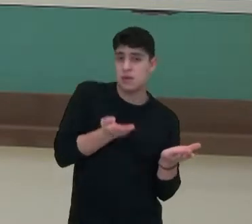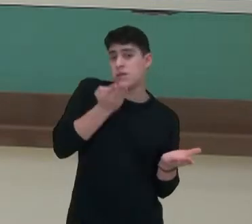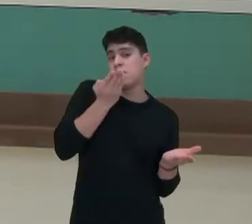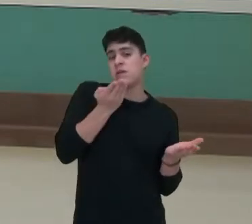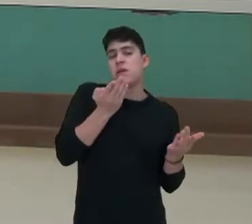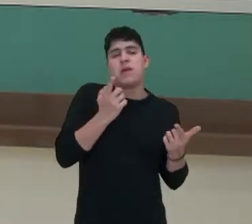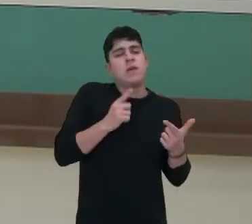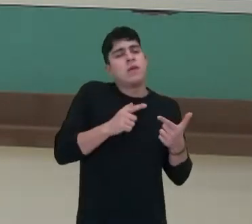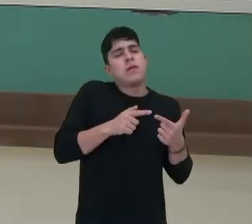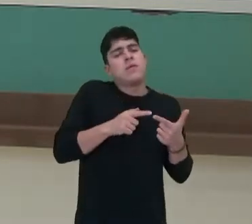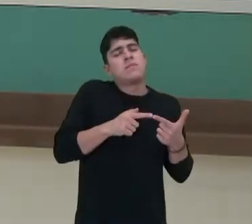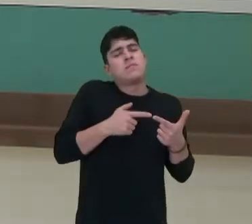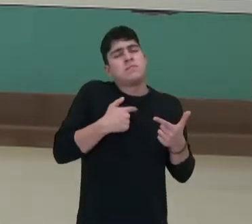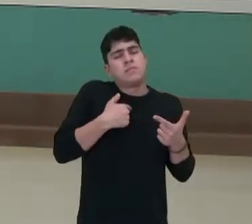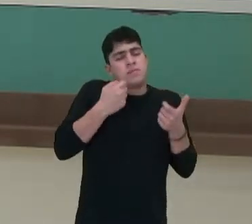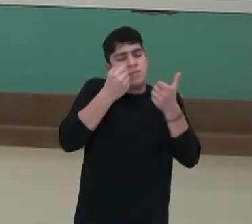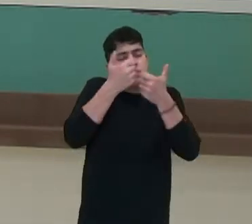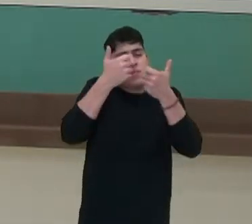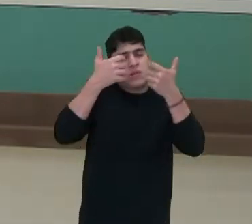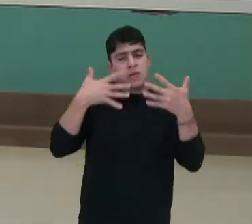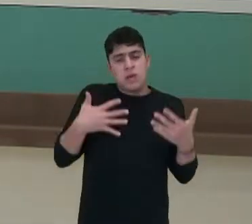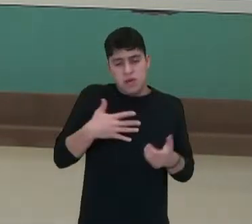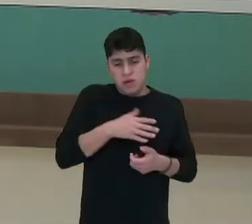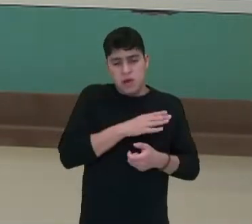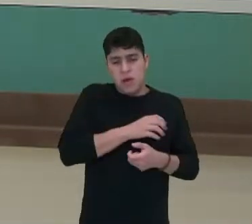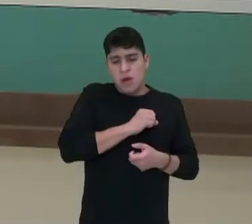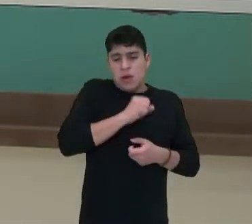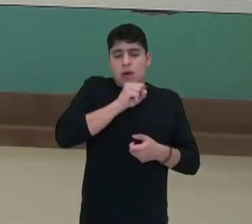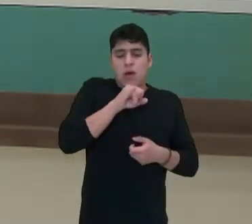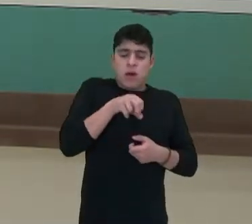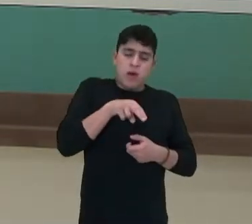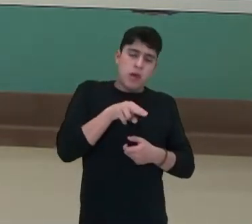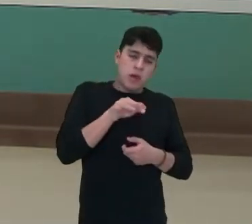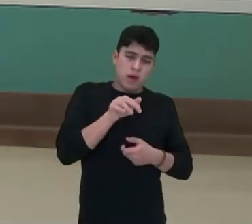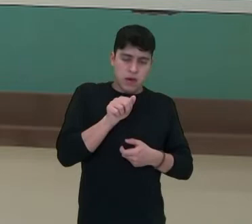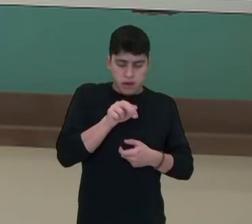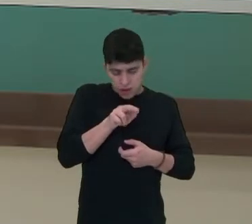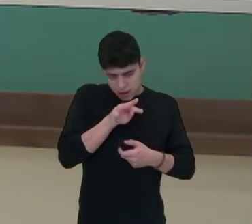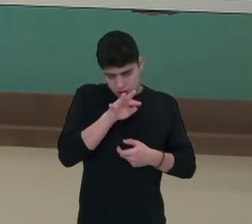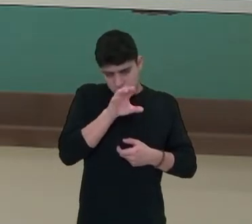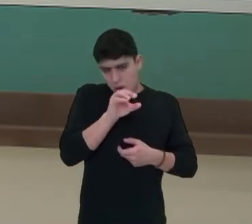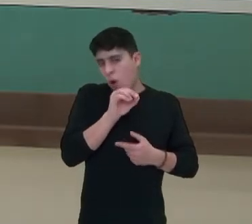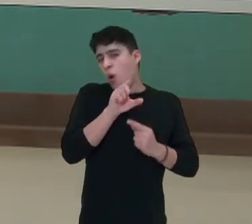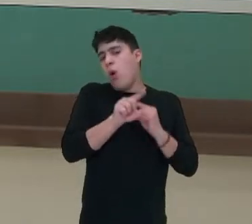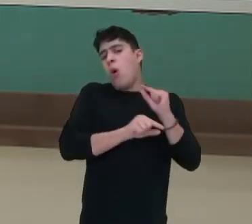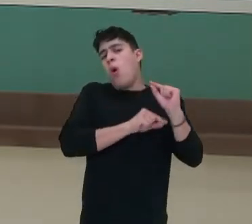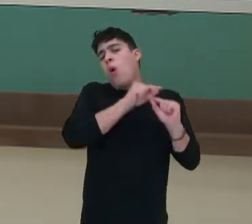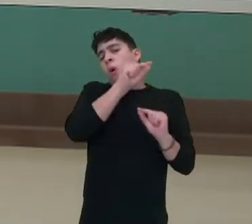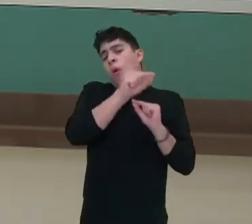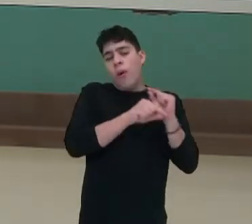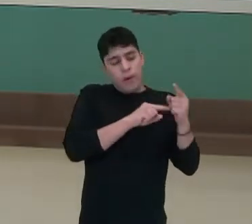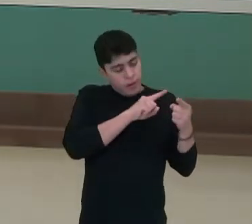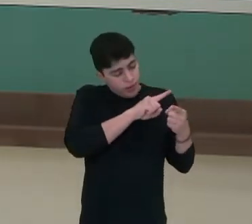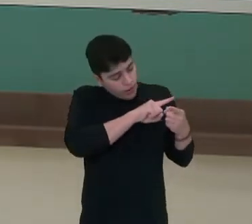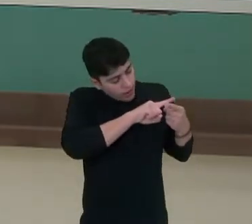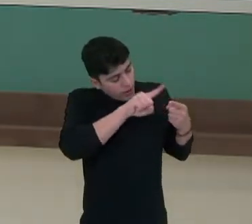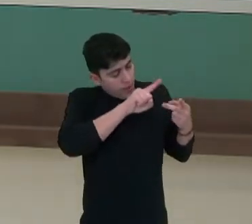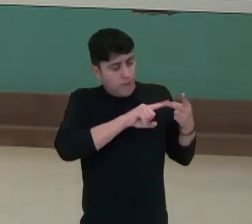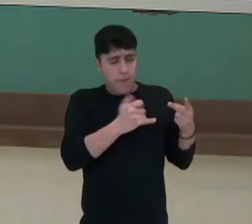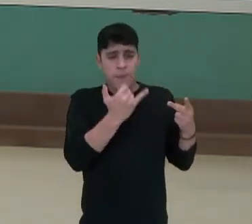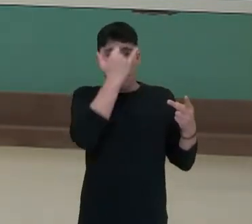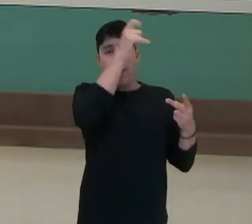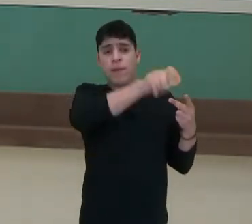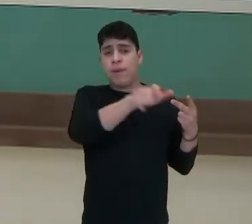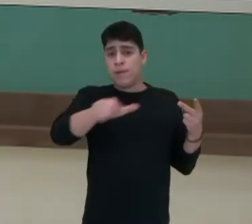alta e também falamos do infarto do miocárdio, que são situações que podem acometer algumas